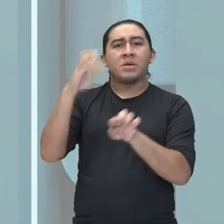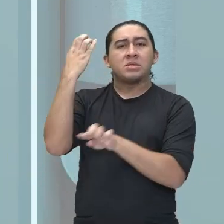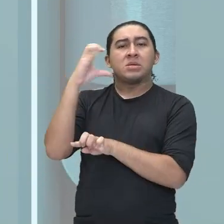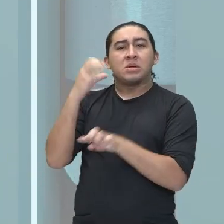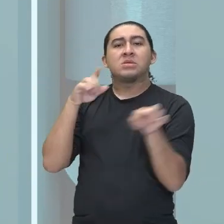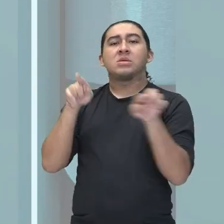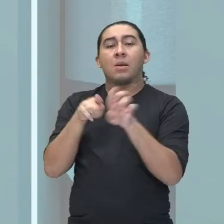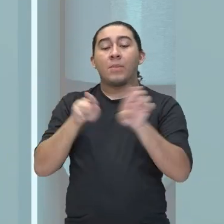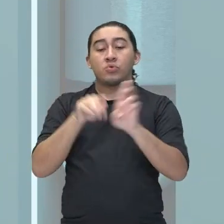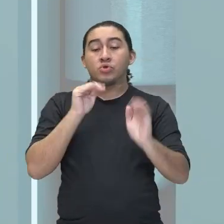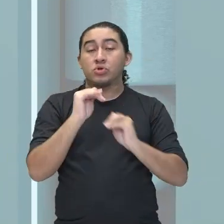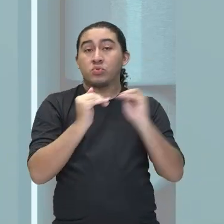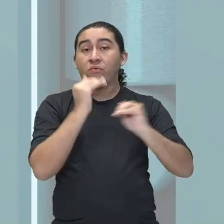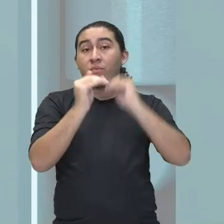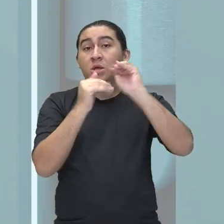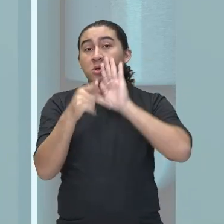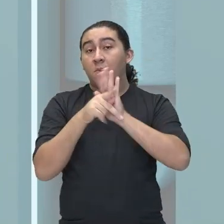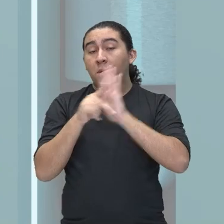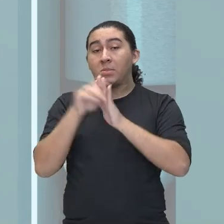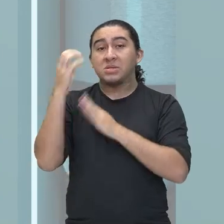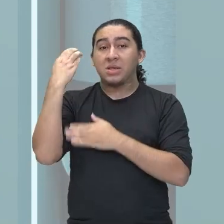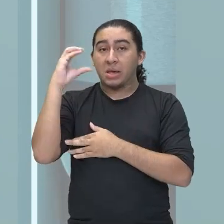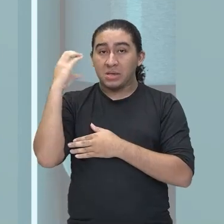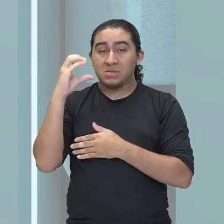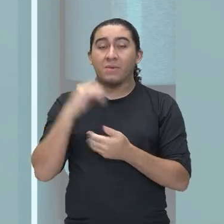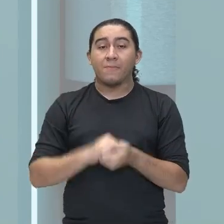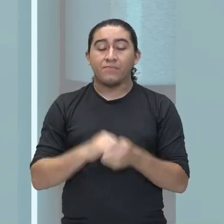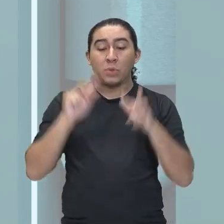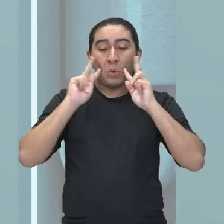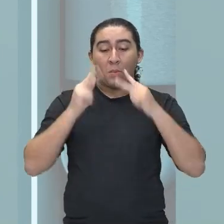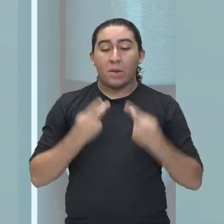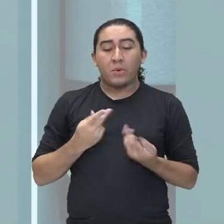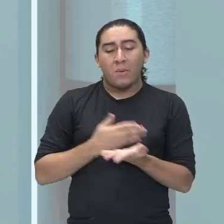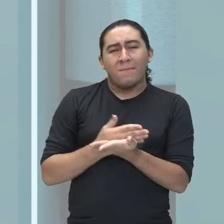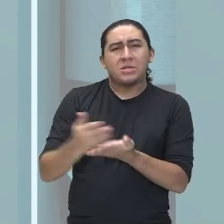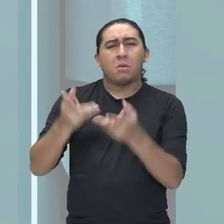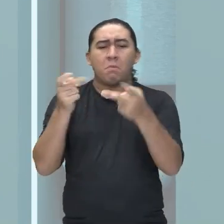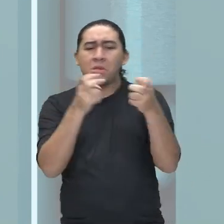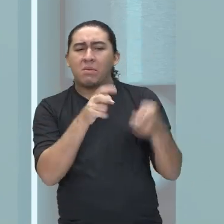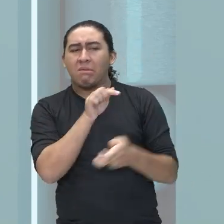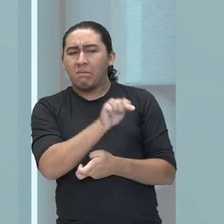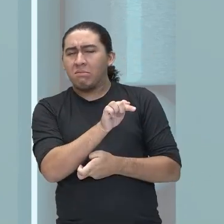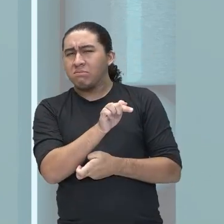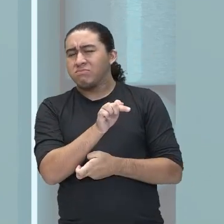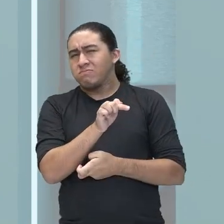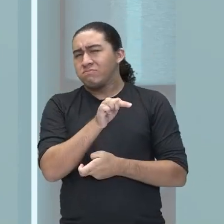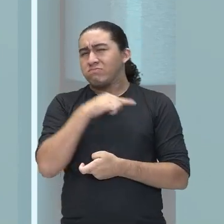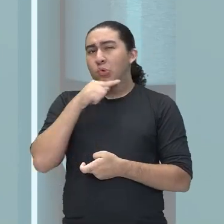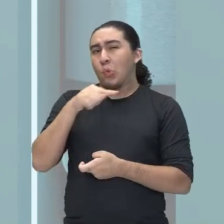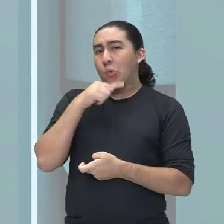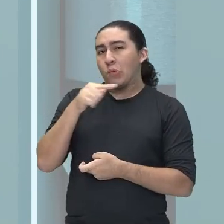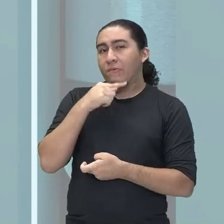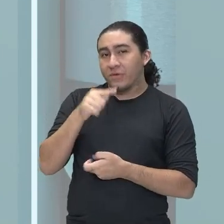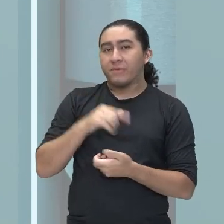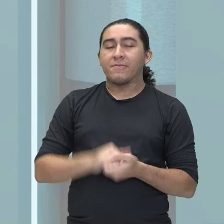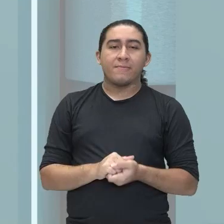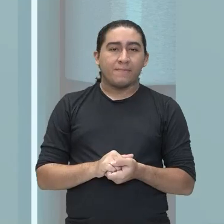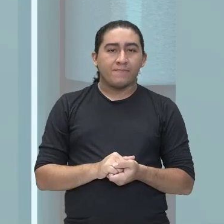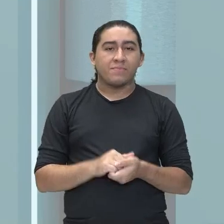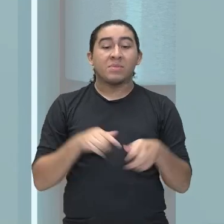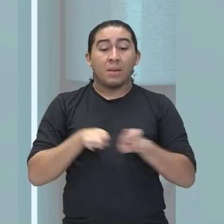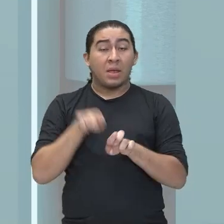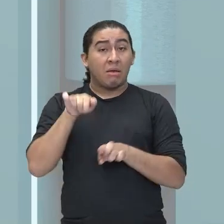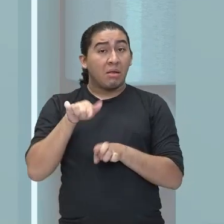e o desenvolvimento da ciência, o homem começa a perceber que a coisa não é bem assim, né? Que ele também